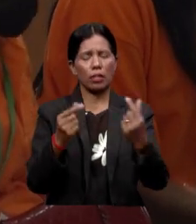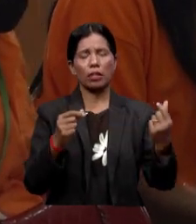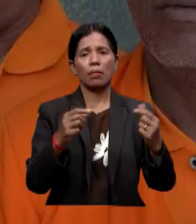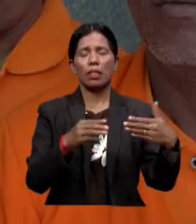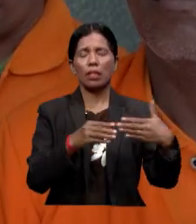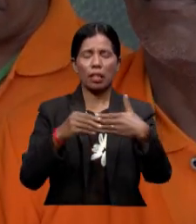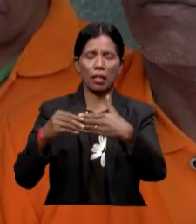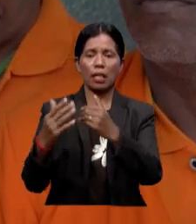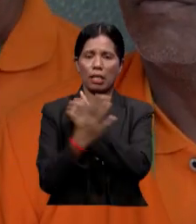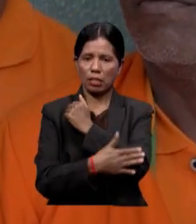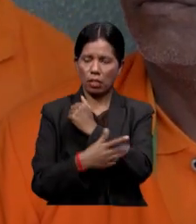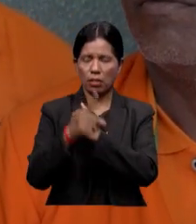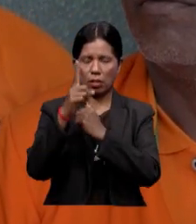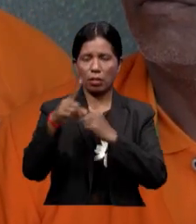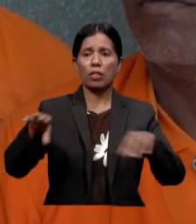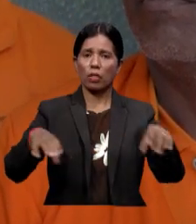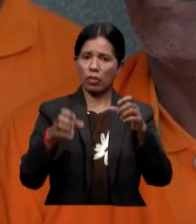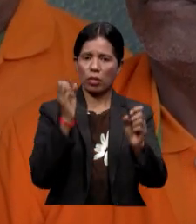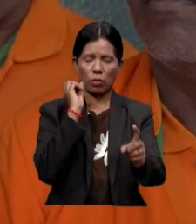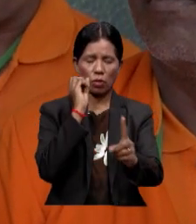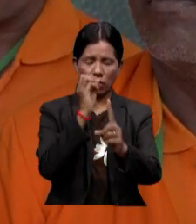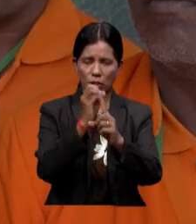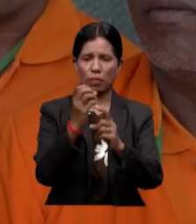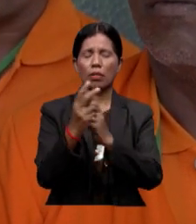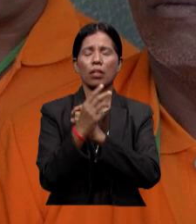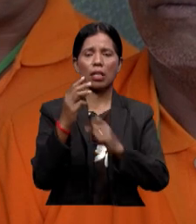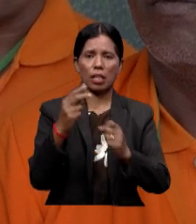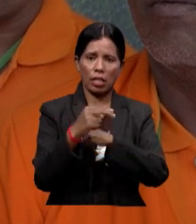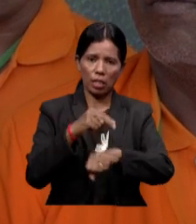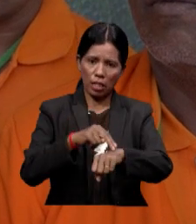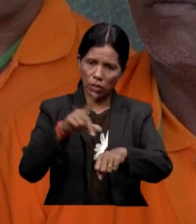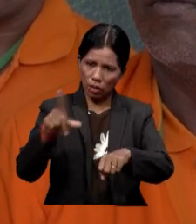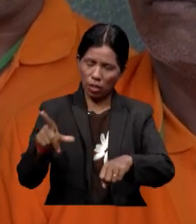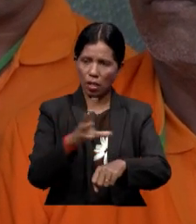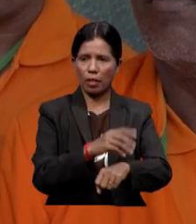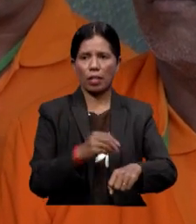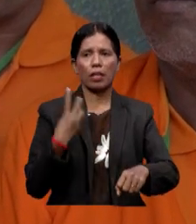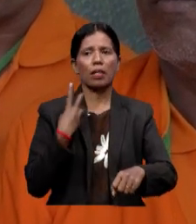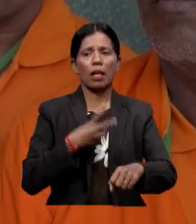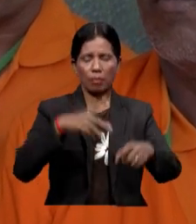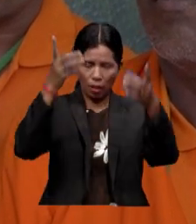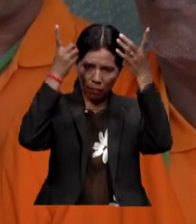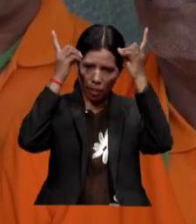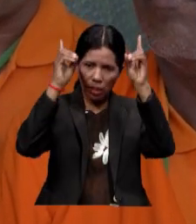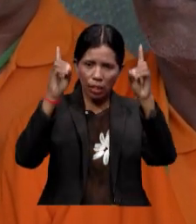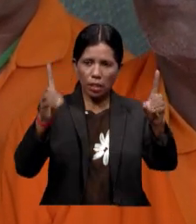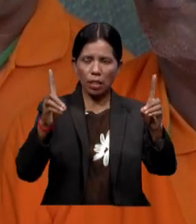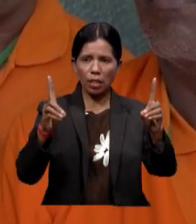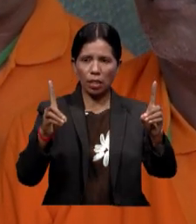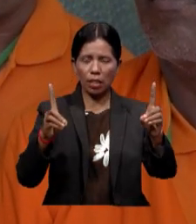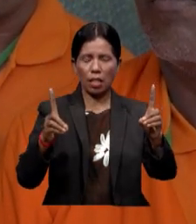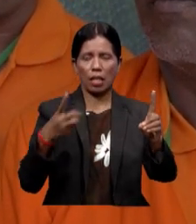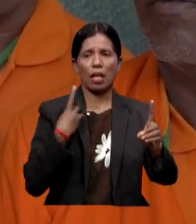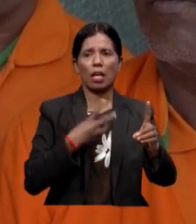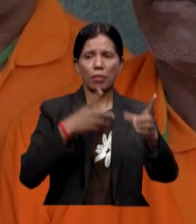serviço, ba objetivos nacionais, interesses nacionais, ne bem, maka, a me decidi, a tu, tane, a me decidi,